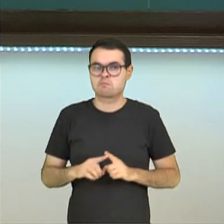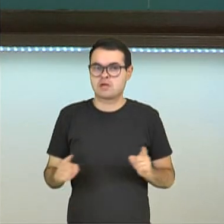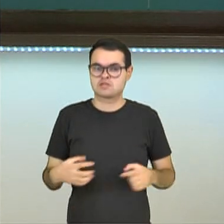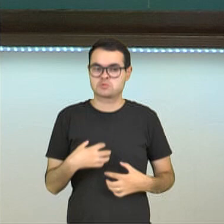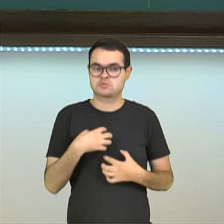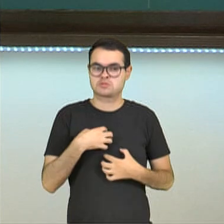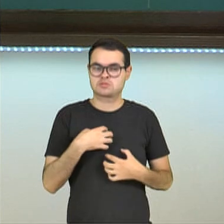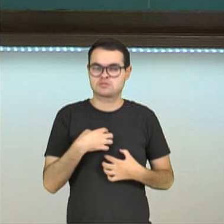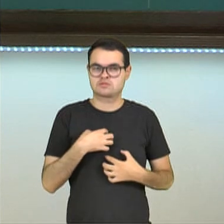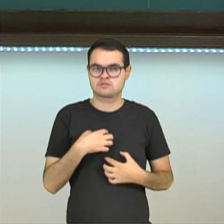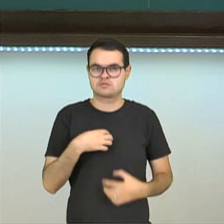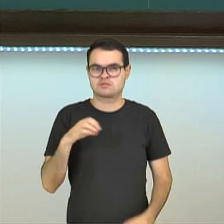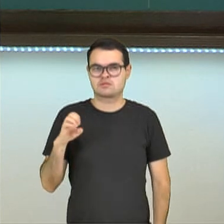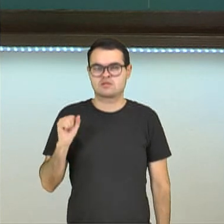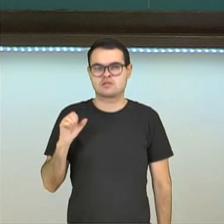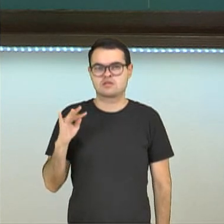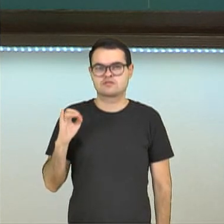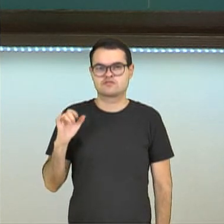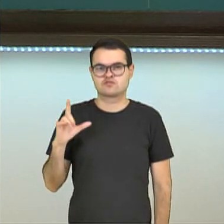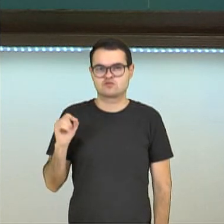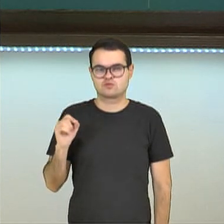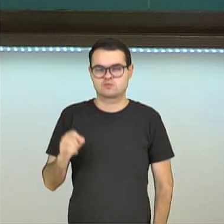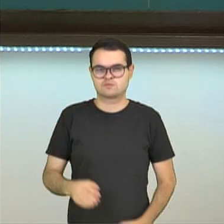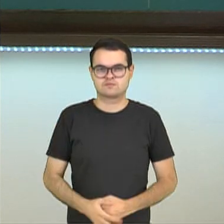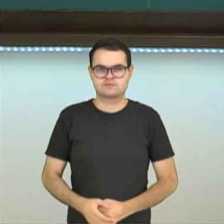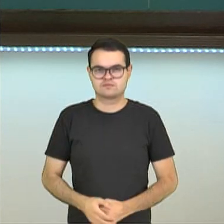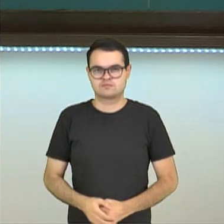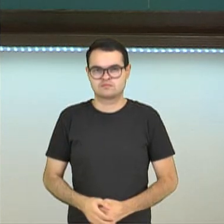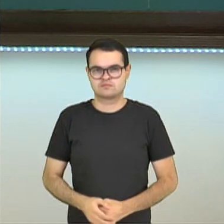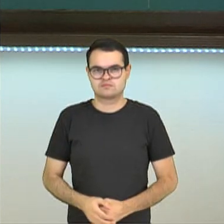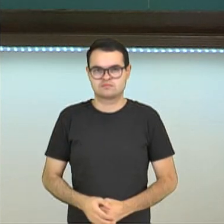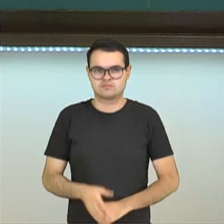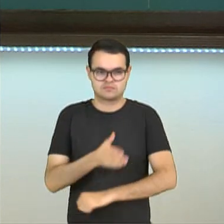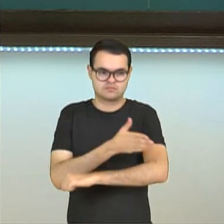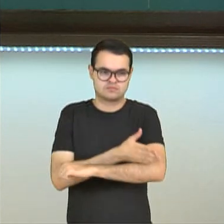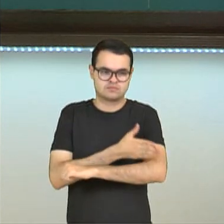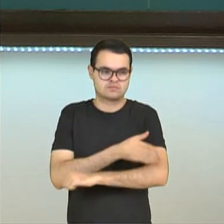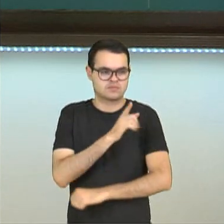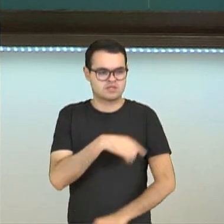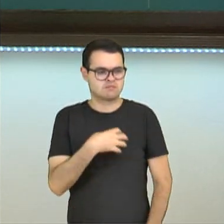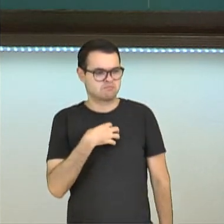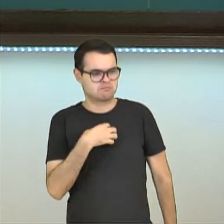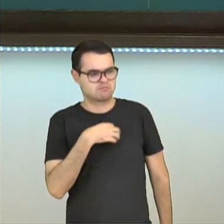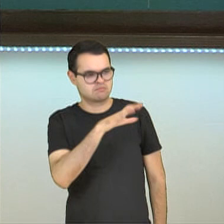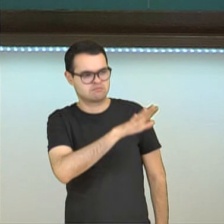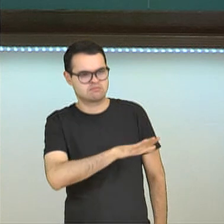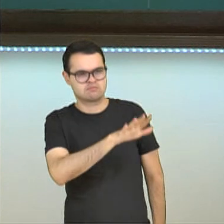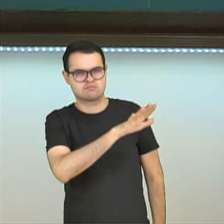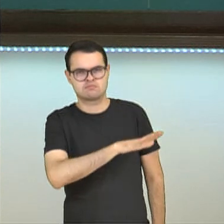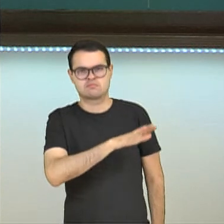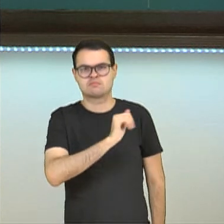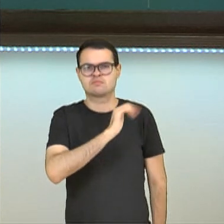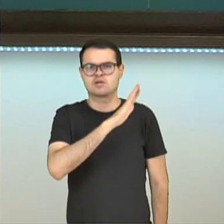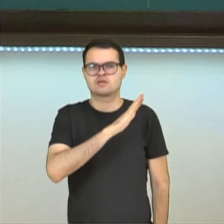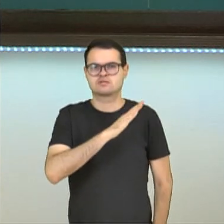Né? Principalmente na arte da antiguidade, exaltava um estilo, né? Uma arte muito mais